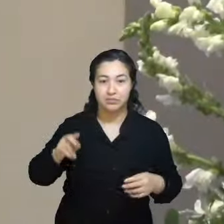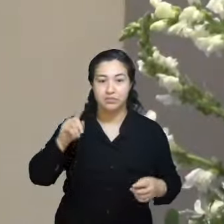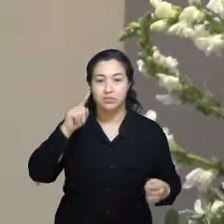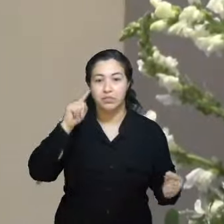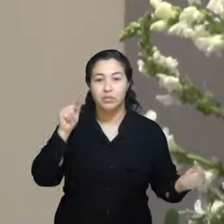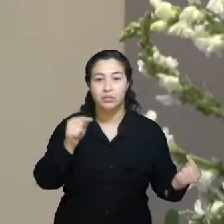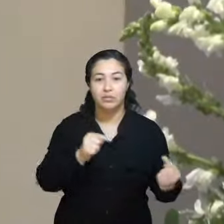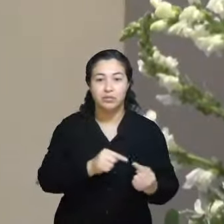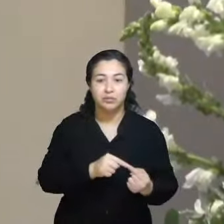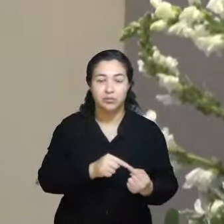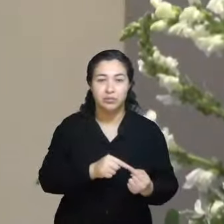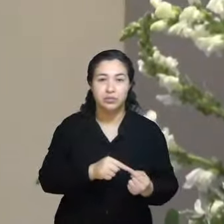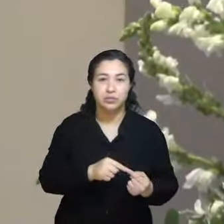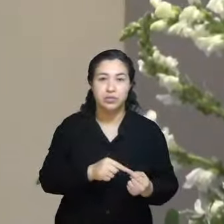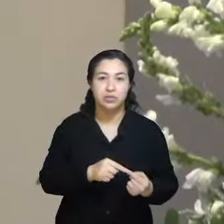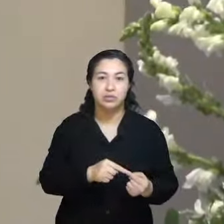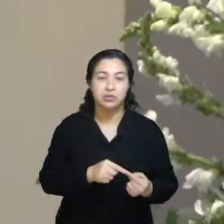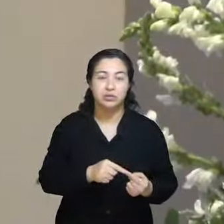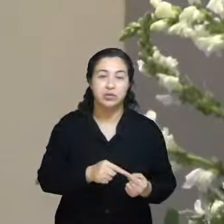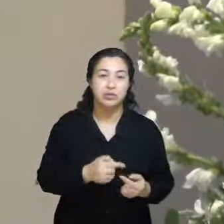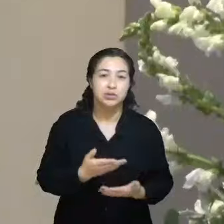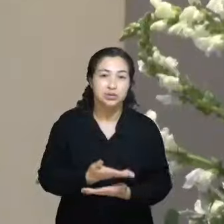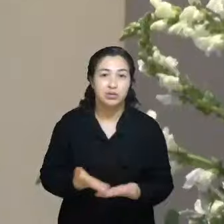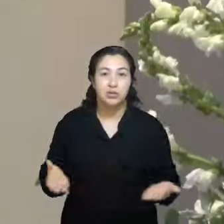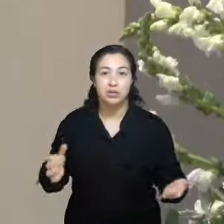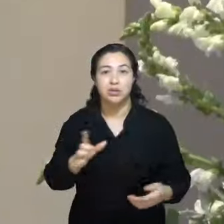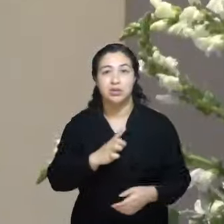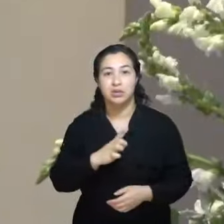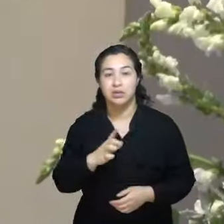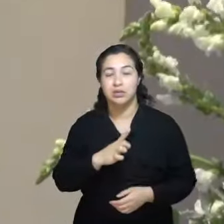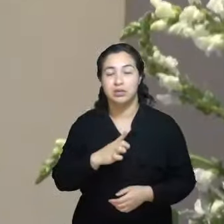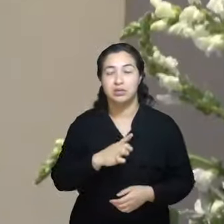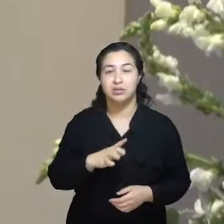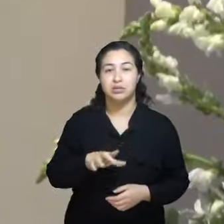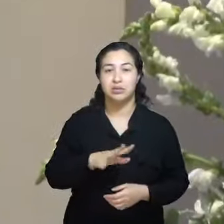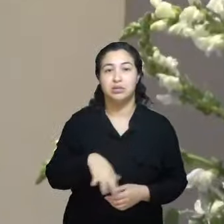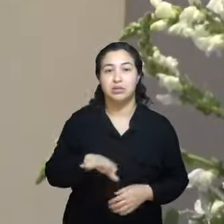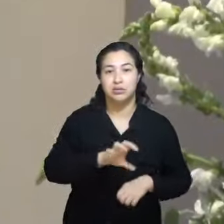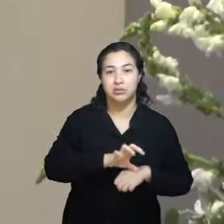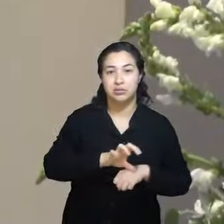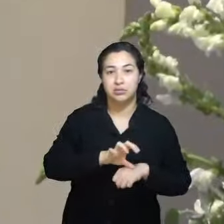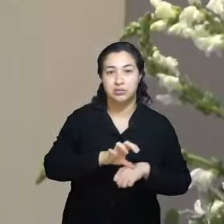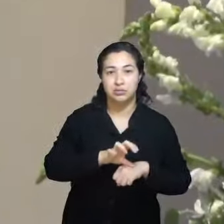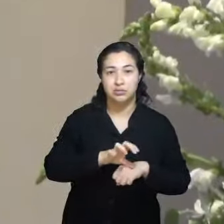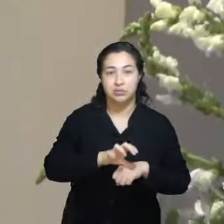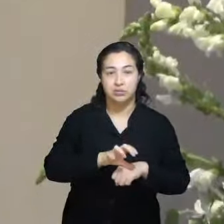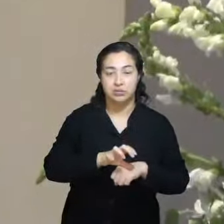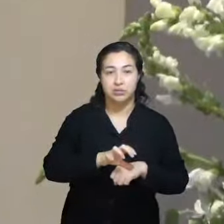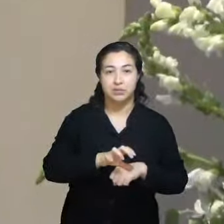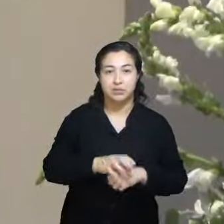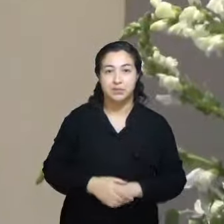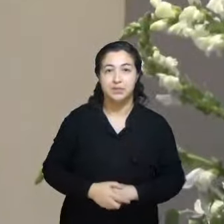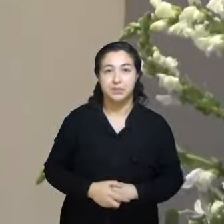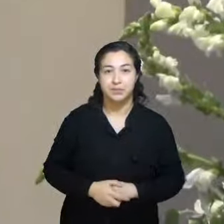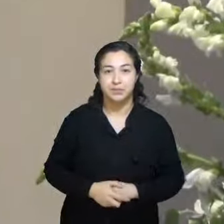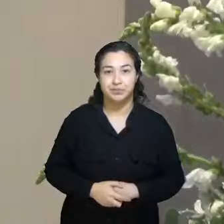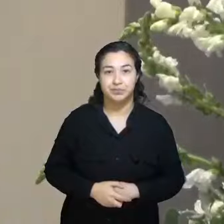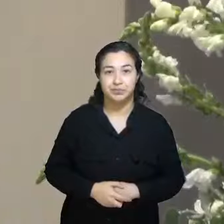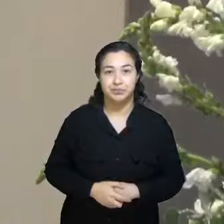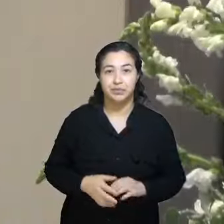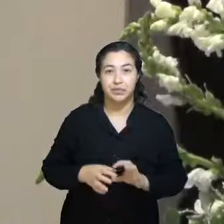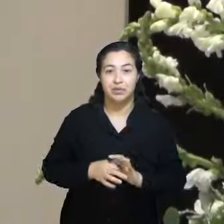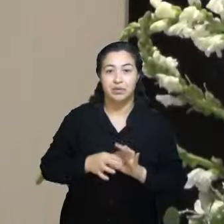conceder o que não se fez presente em nenhuma das nossas constituições a indispensável autonomia